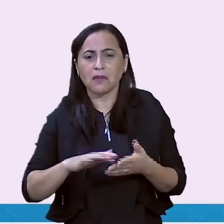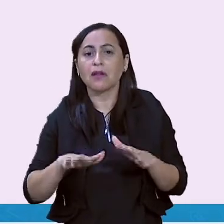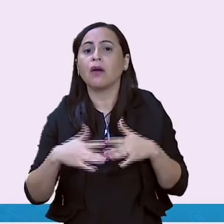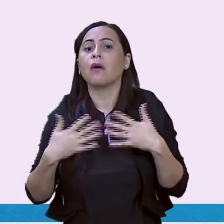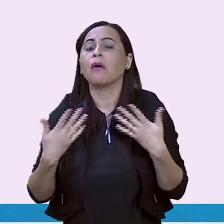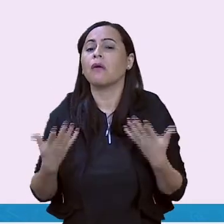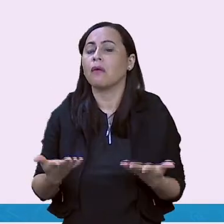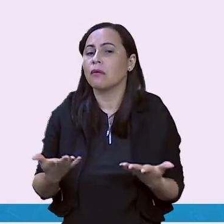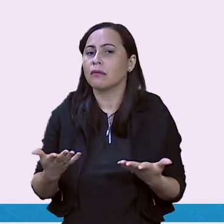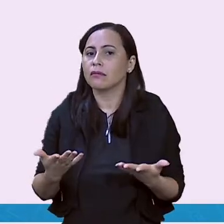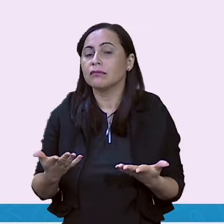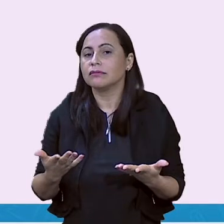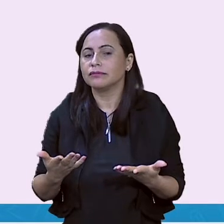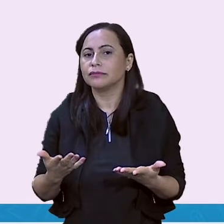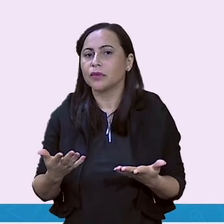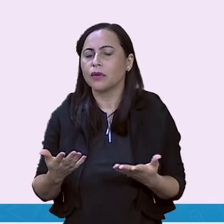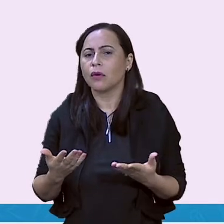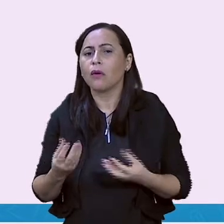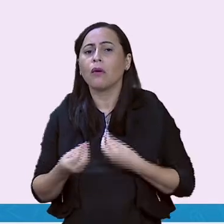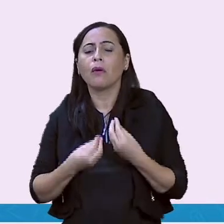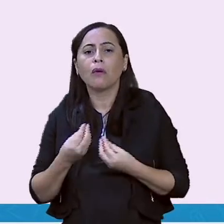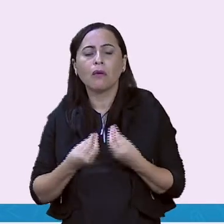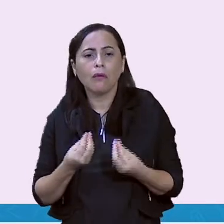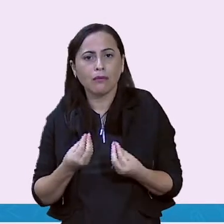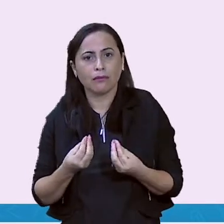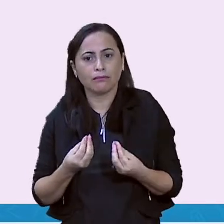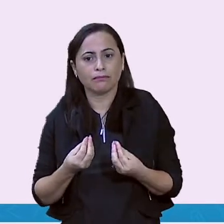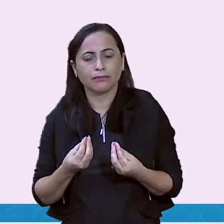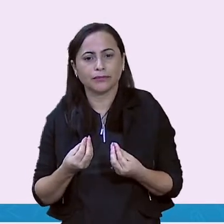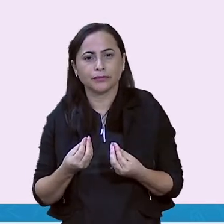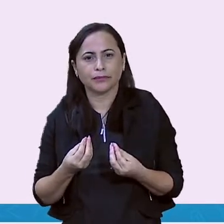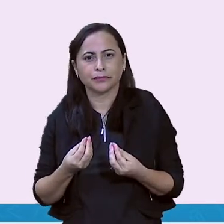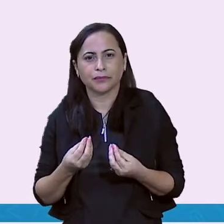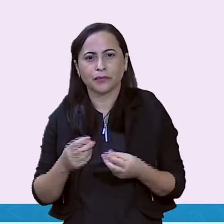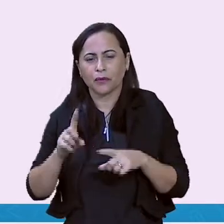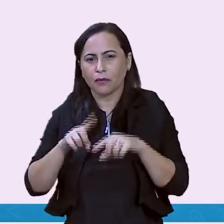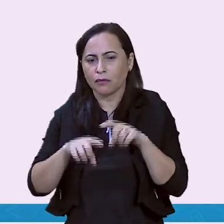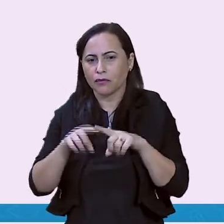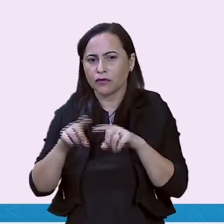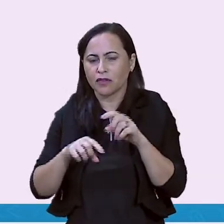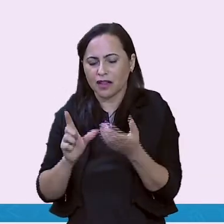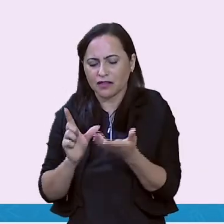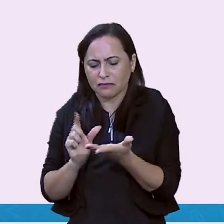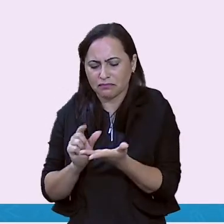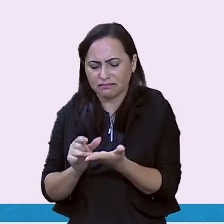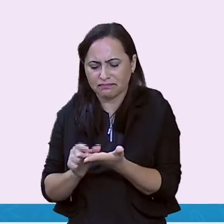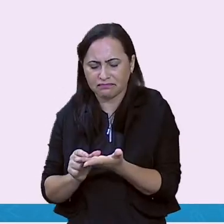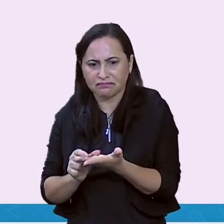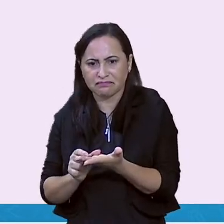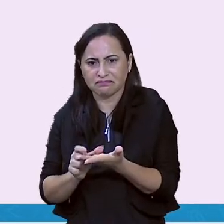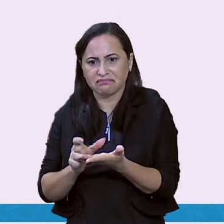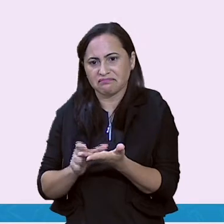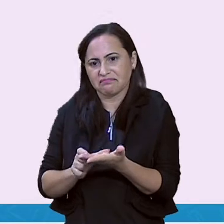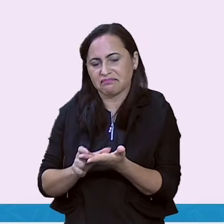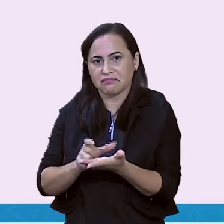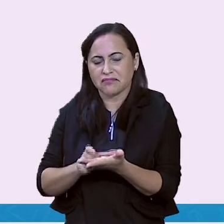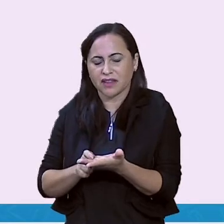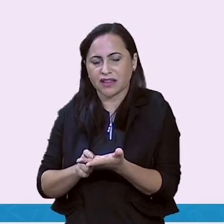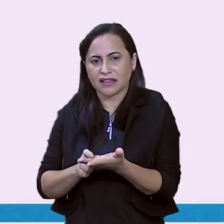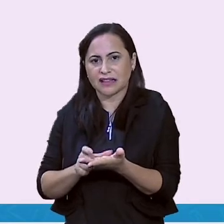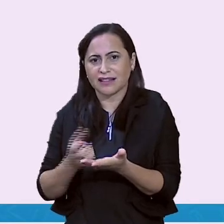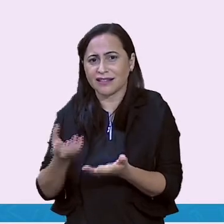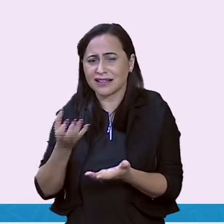isso. Produtos, objetos pequenos que eu quero saber o tamanho. Lembra lá? Quilômetro,